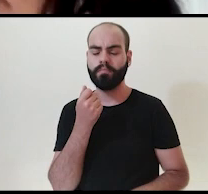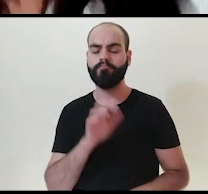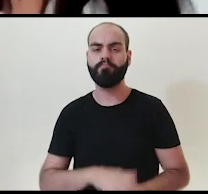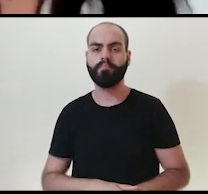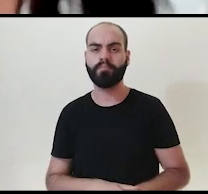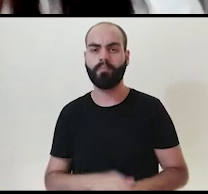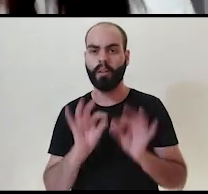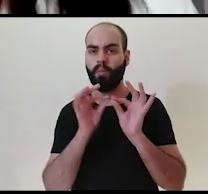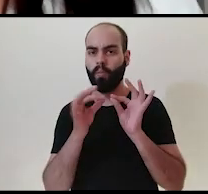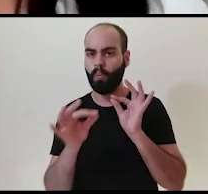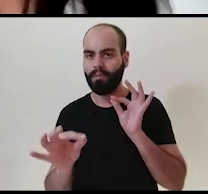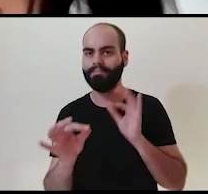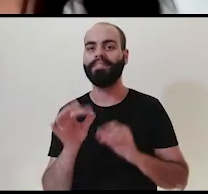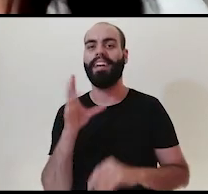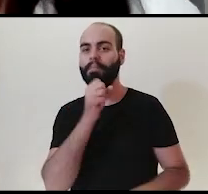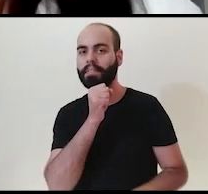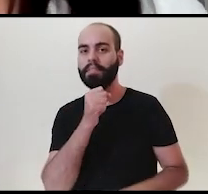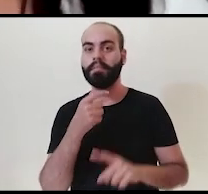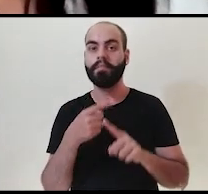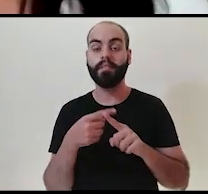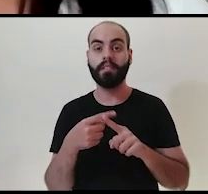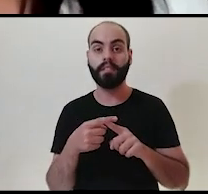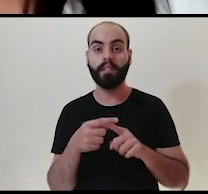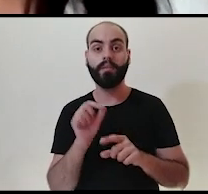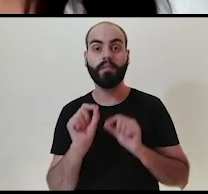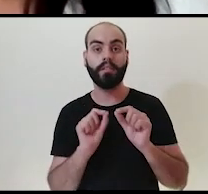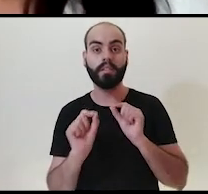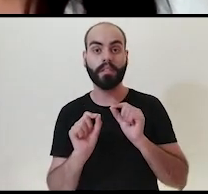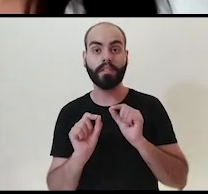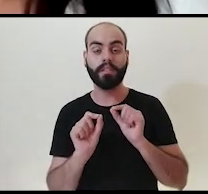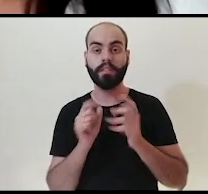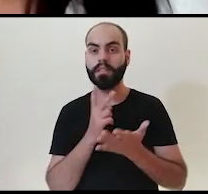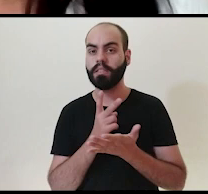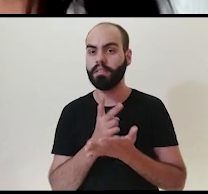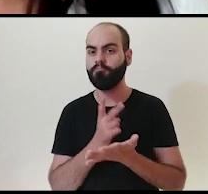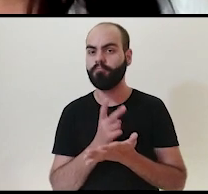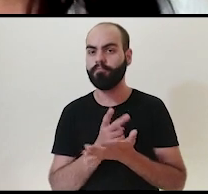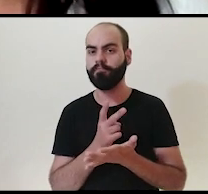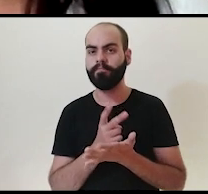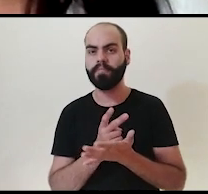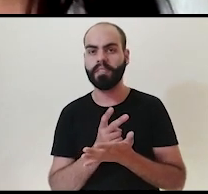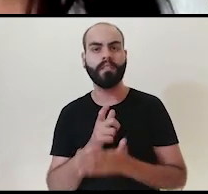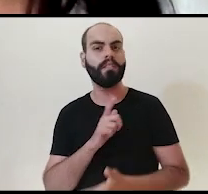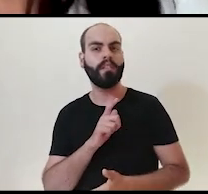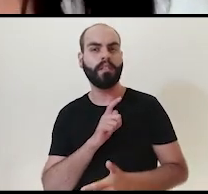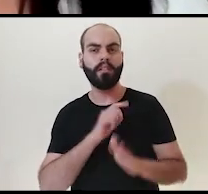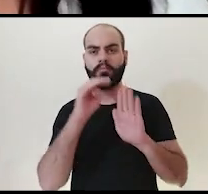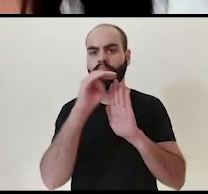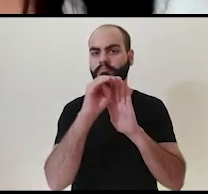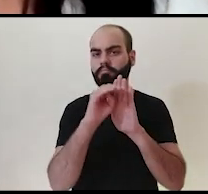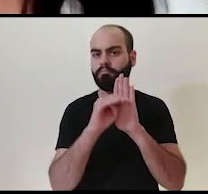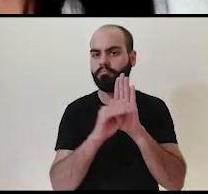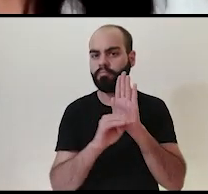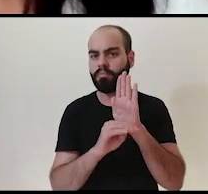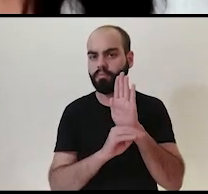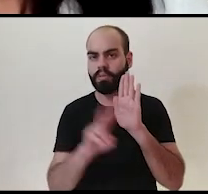adiantar. Pode É que adiantar. é. Que é estar sempre. Ter repertório, né? Assim, você